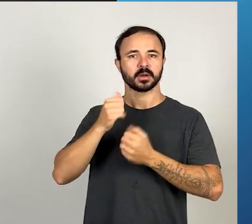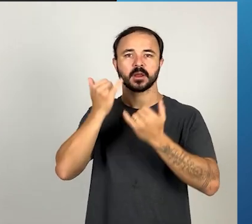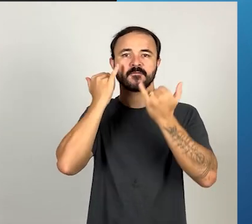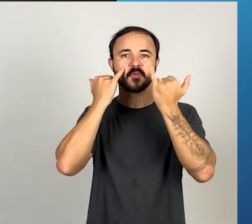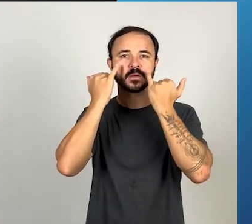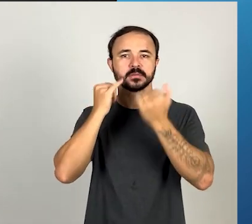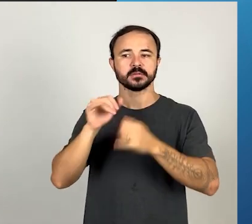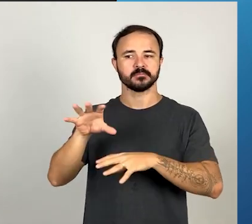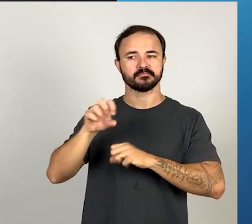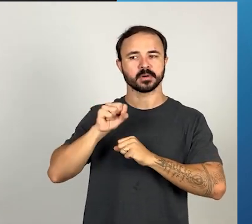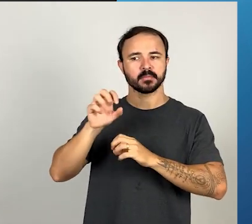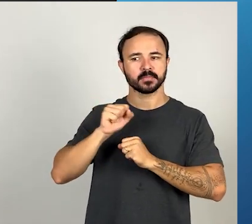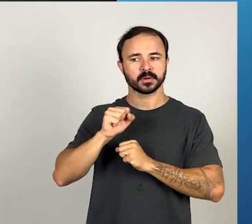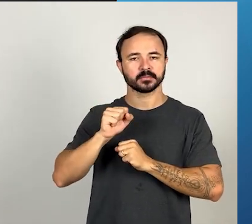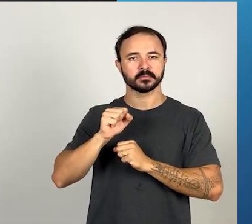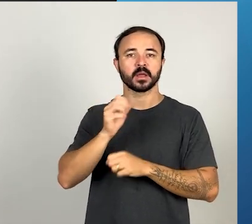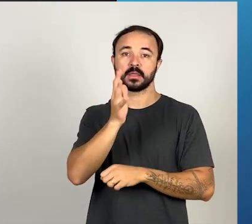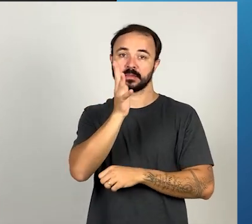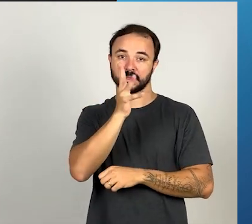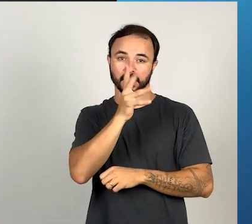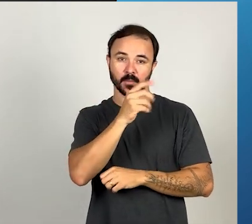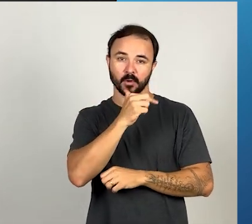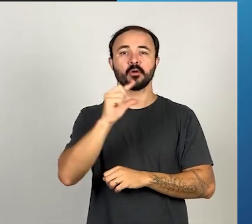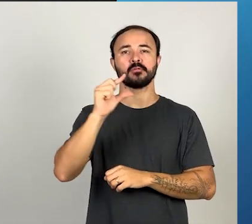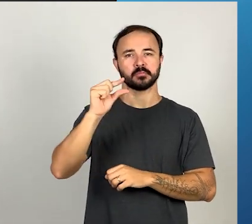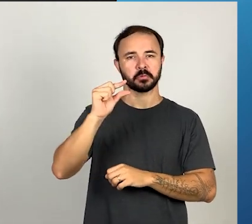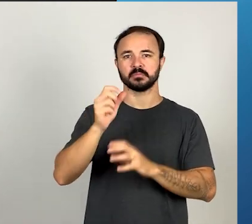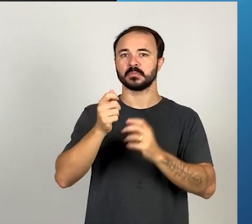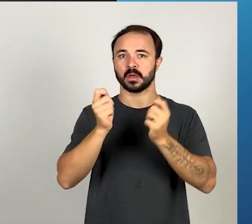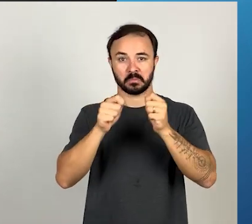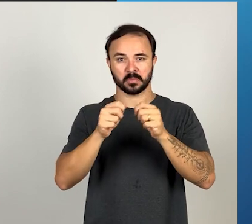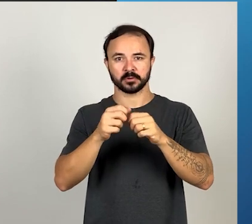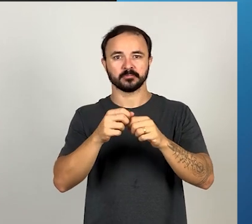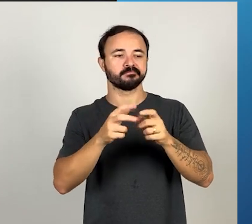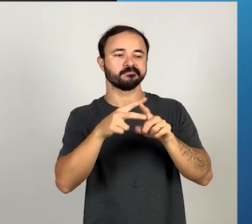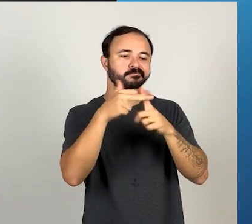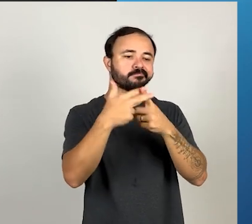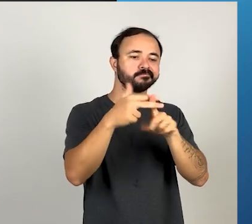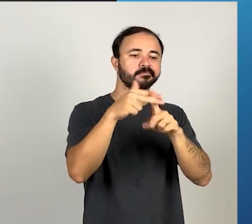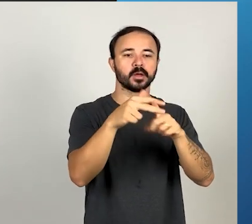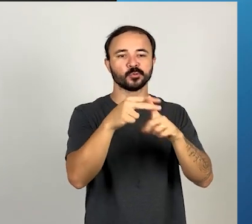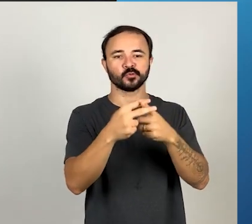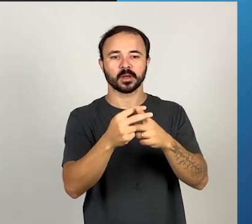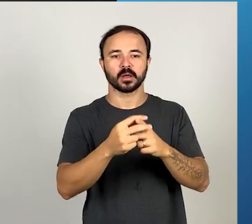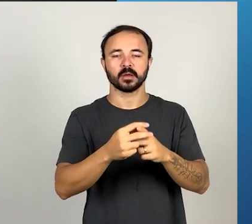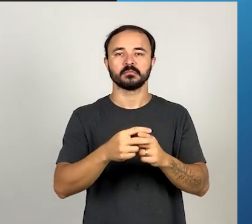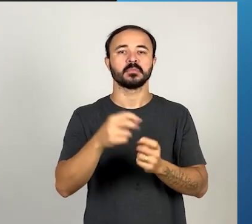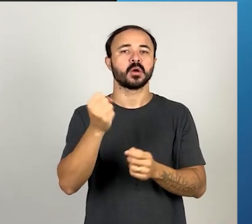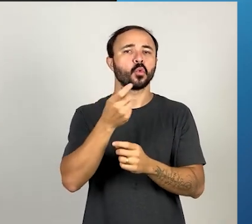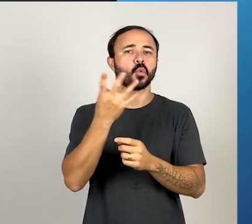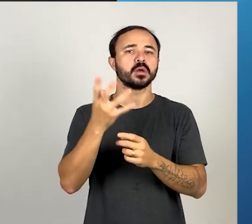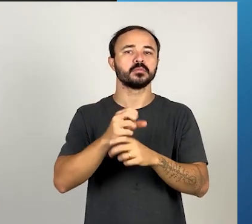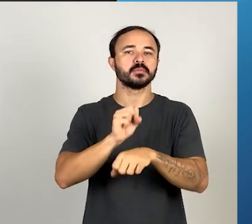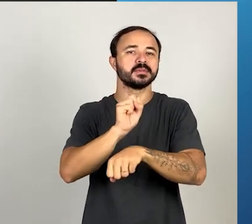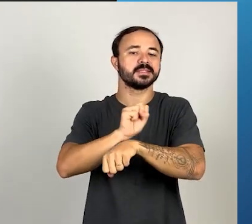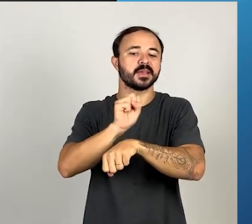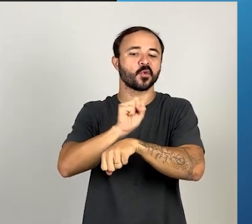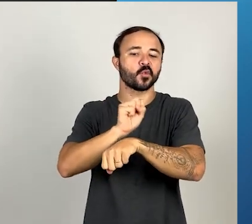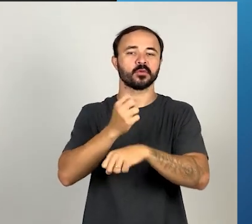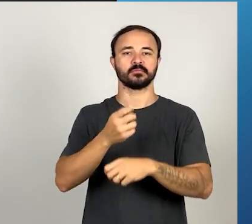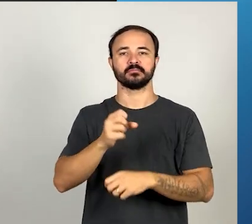alterar para 2 segundos, para 3 segundos, sempre no sentido de indicador de